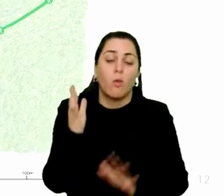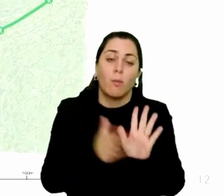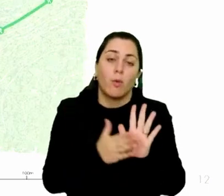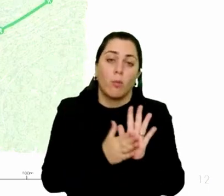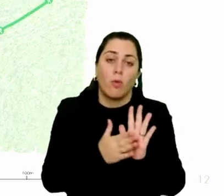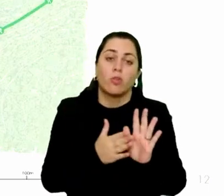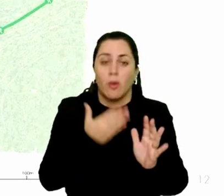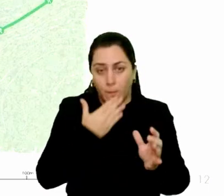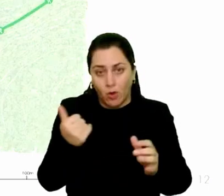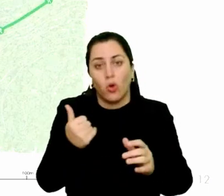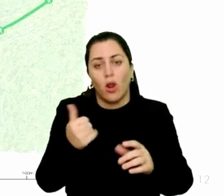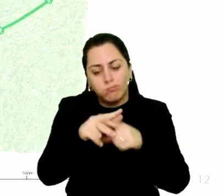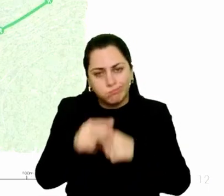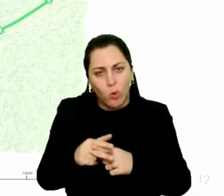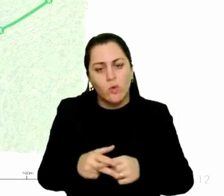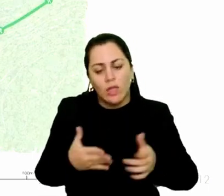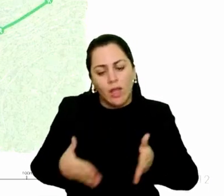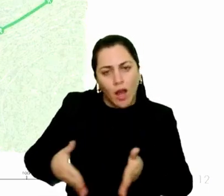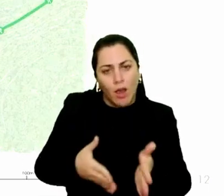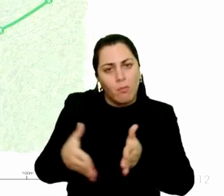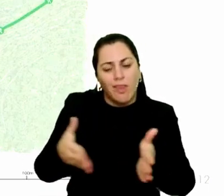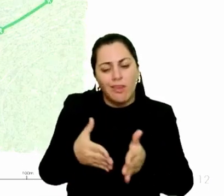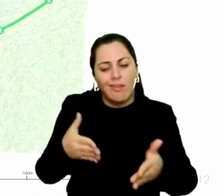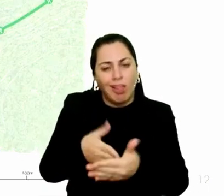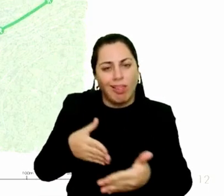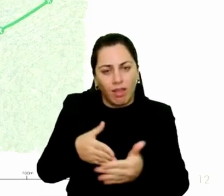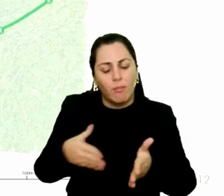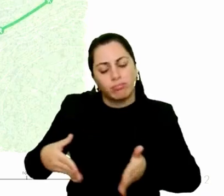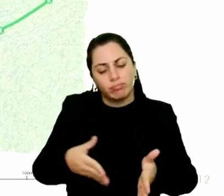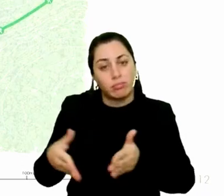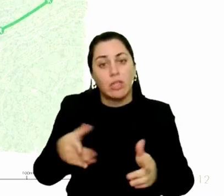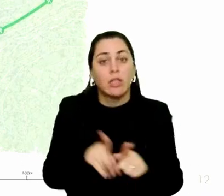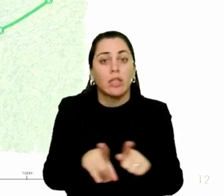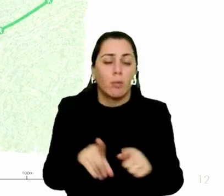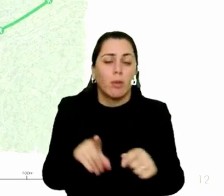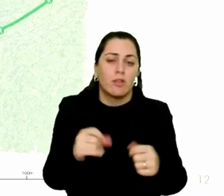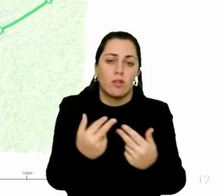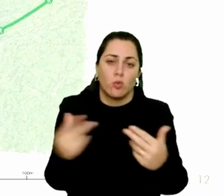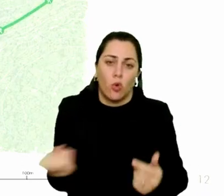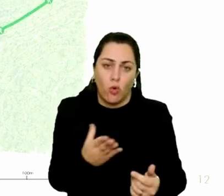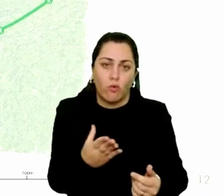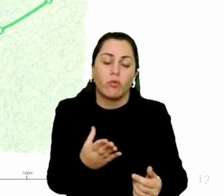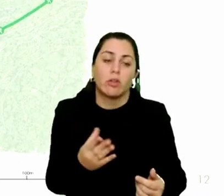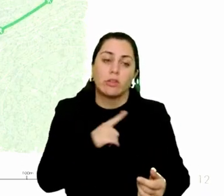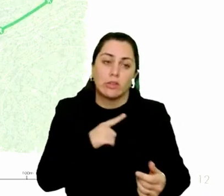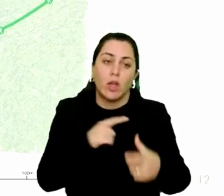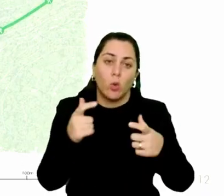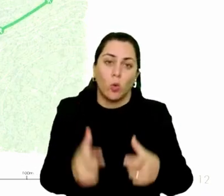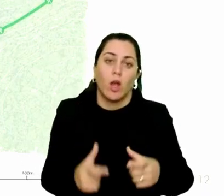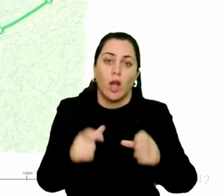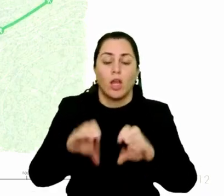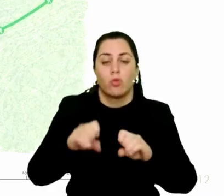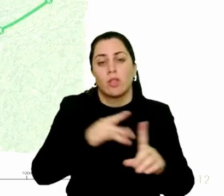todas as trilhas existentes, que estão interditadas, né, e implantar algumas novas. Então, agora a gente contaria com trilhas de